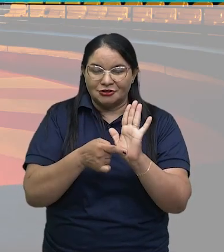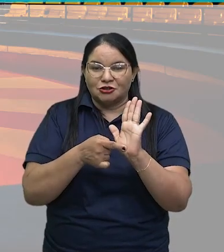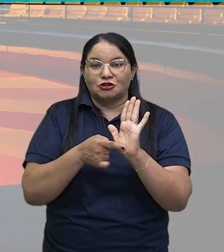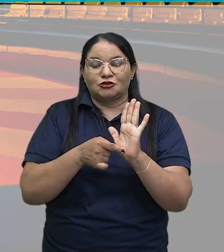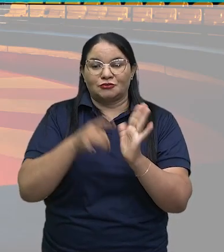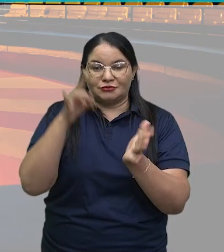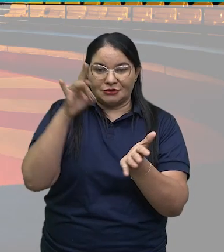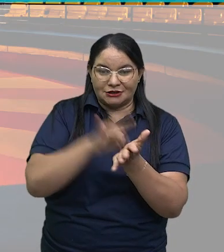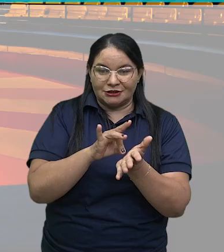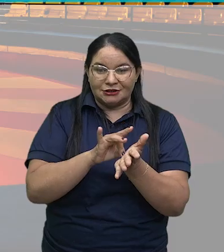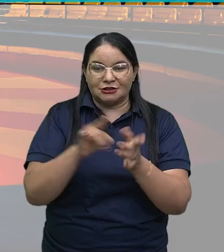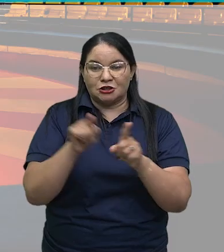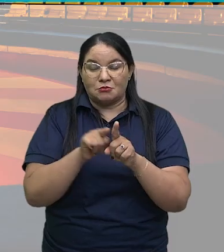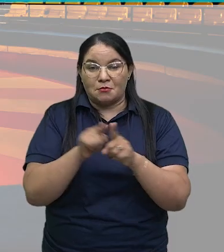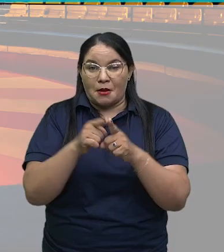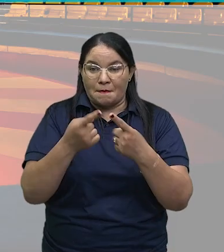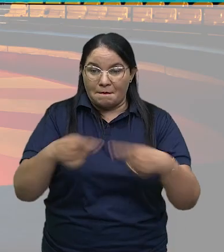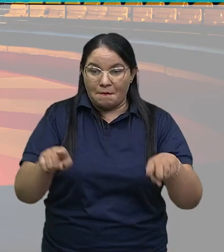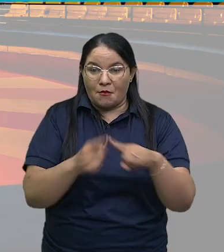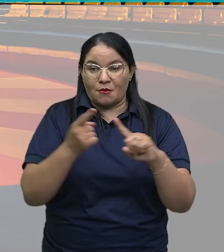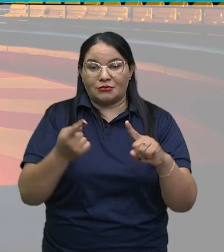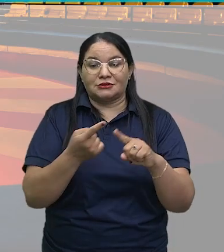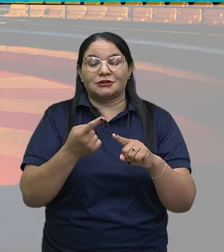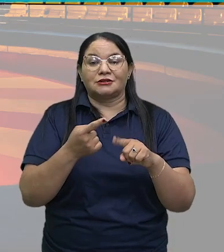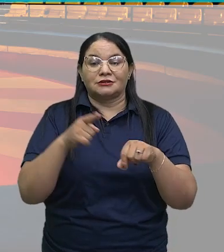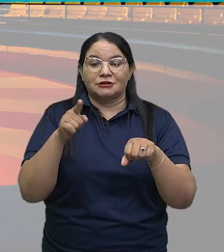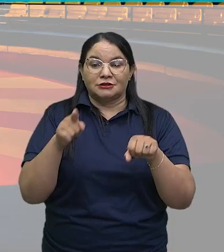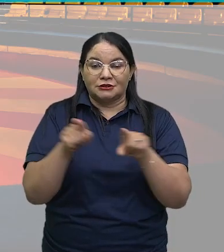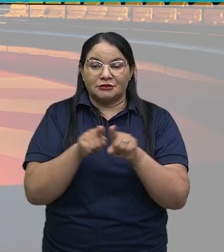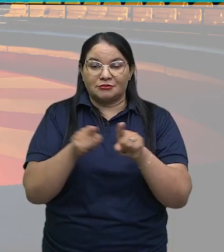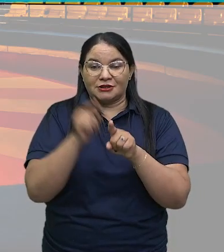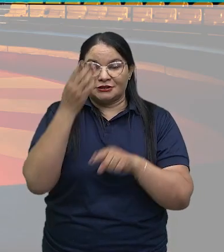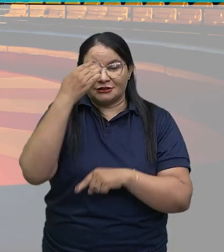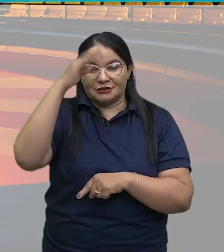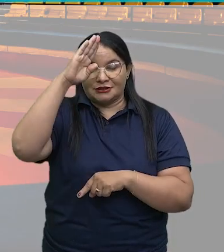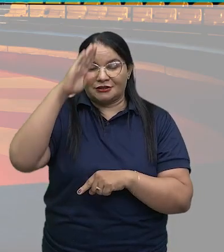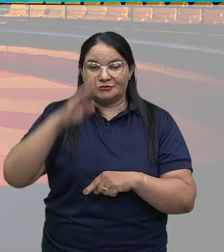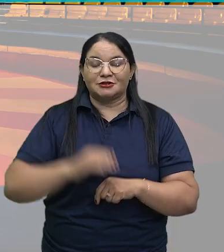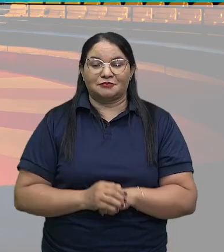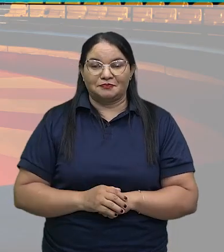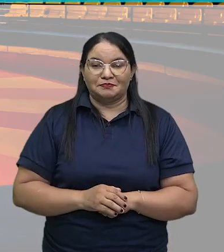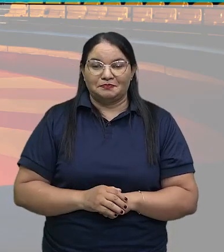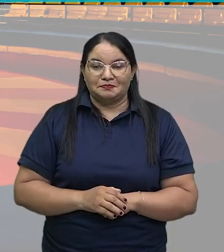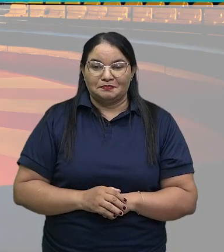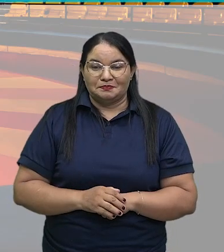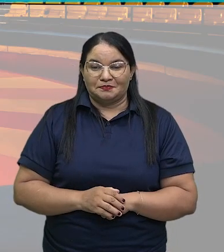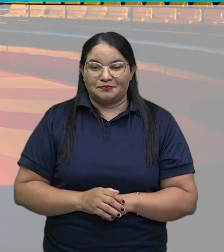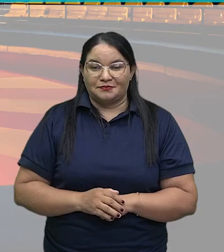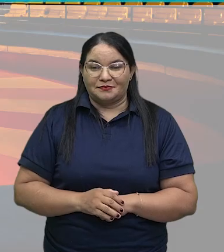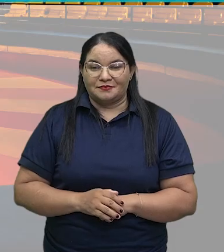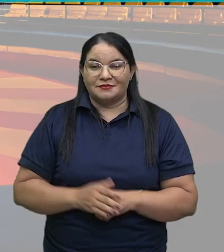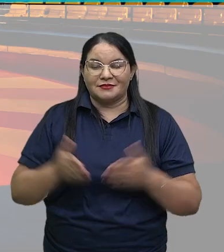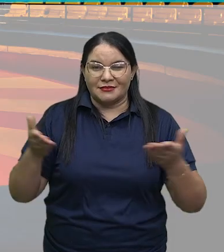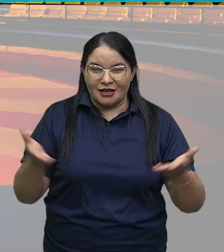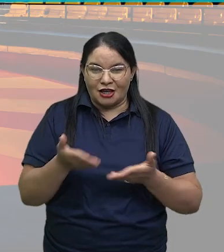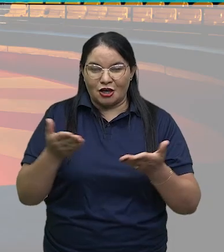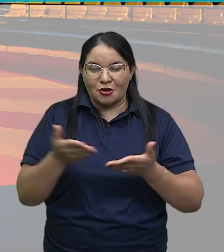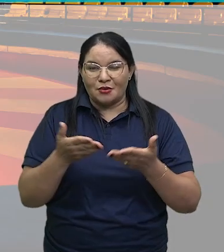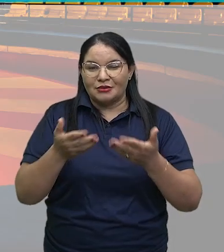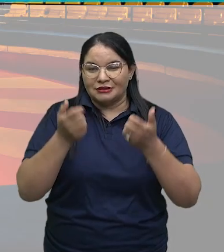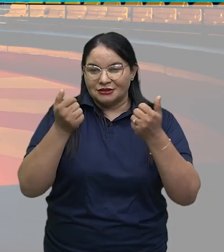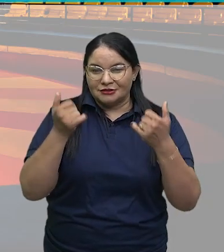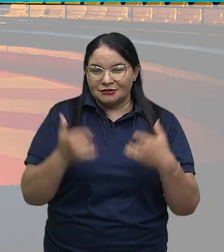valorizam o teatro físico, música ao vivo e dramaturgias mais refinadas, como já foi falado. Vamos agora